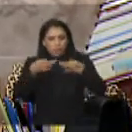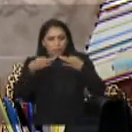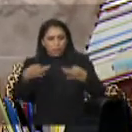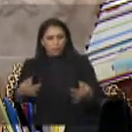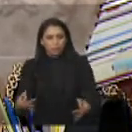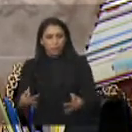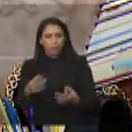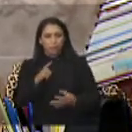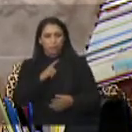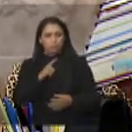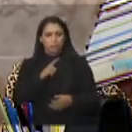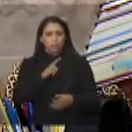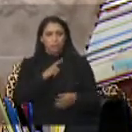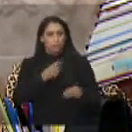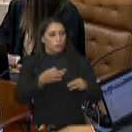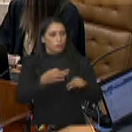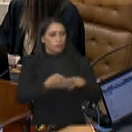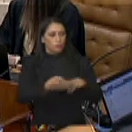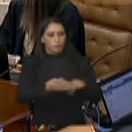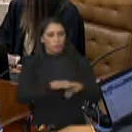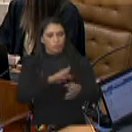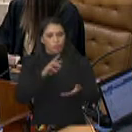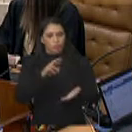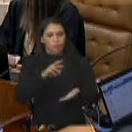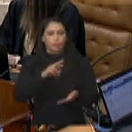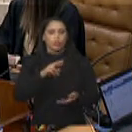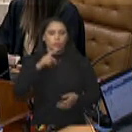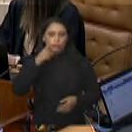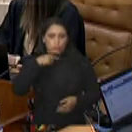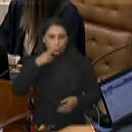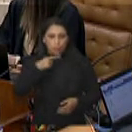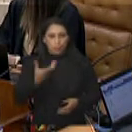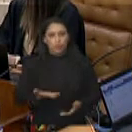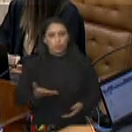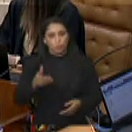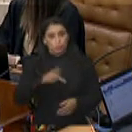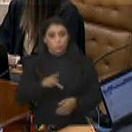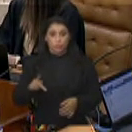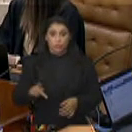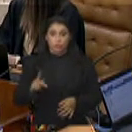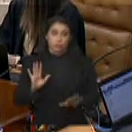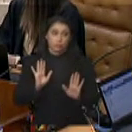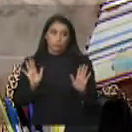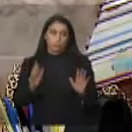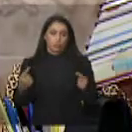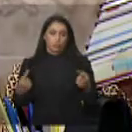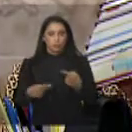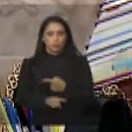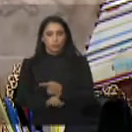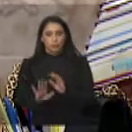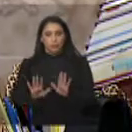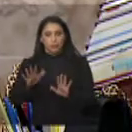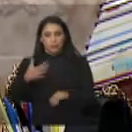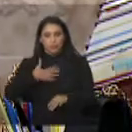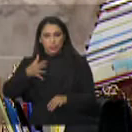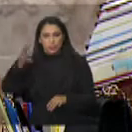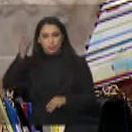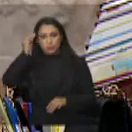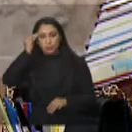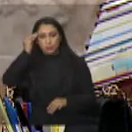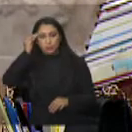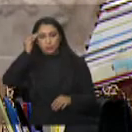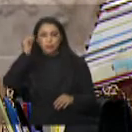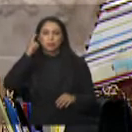eu nem me atrevo a querer discordar dele, mas, não sei, entendimento, mas imagino, então,